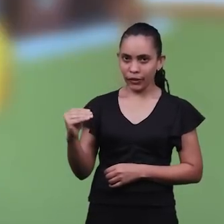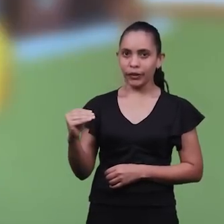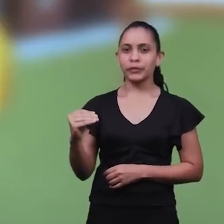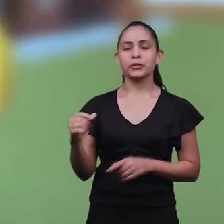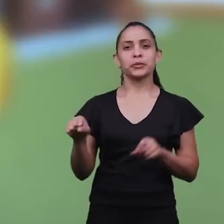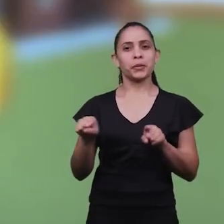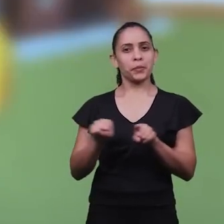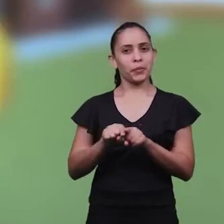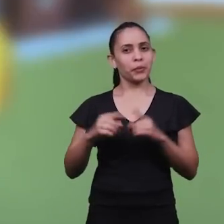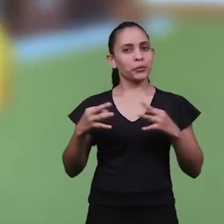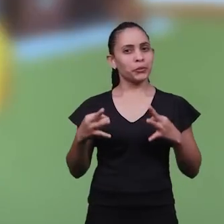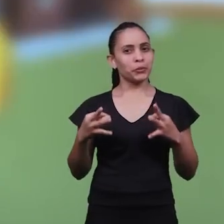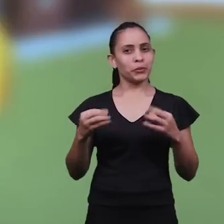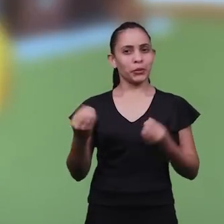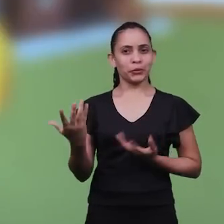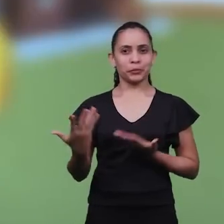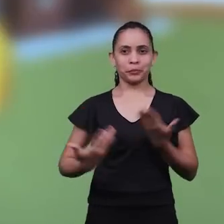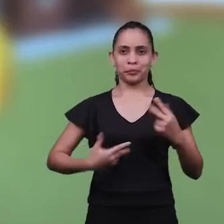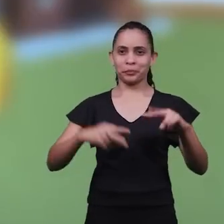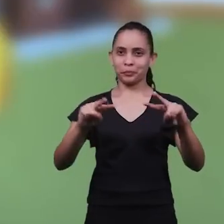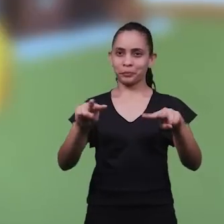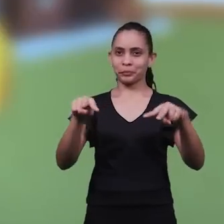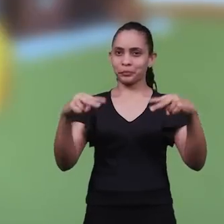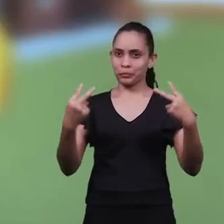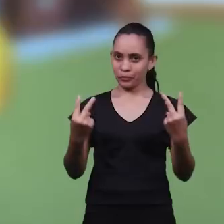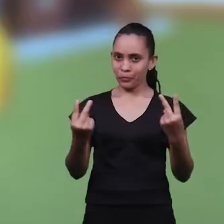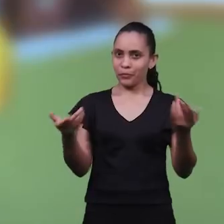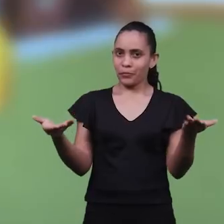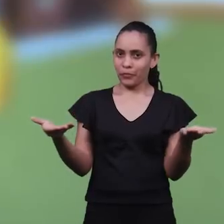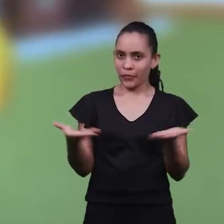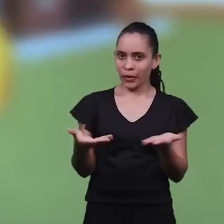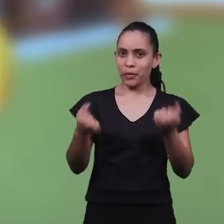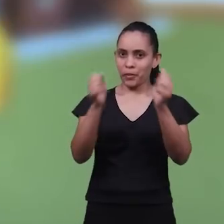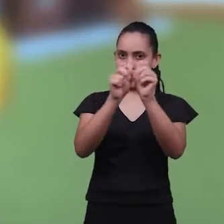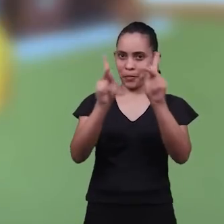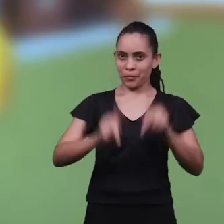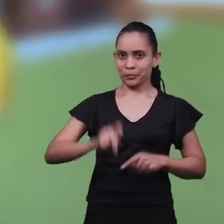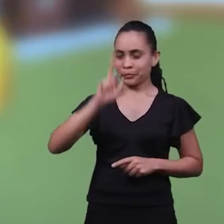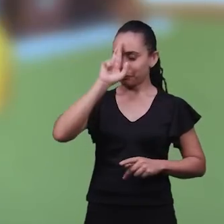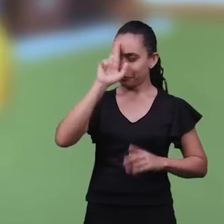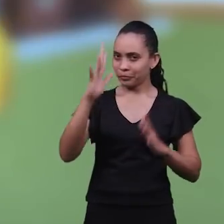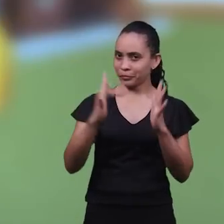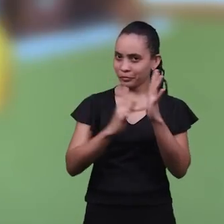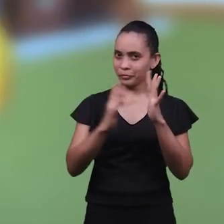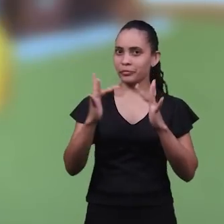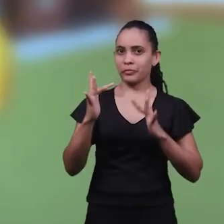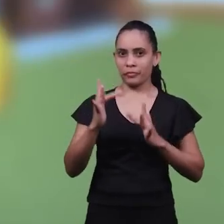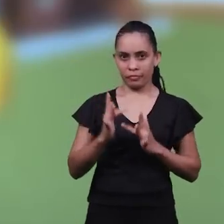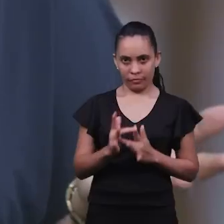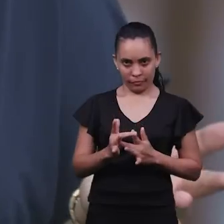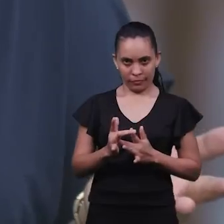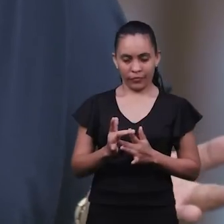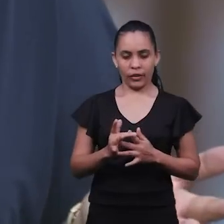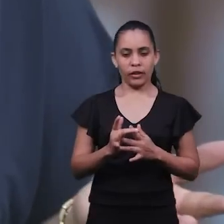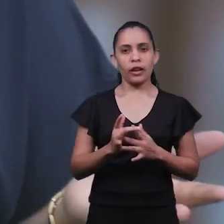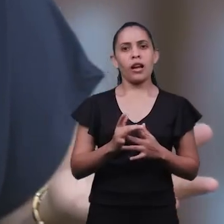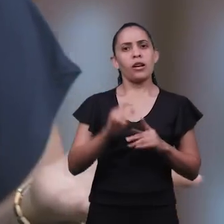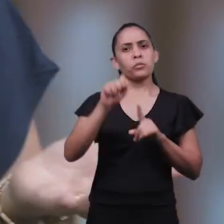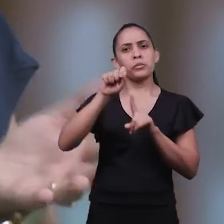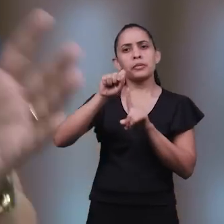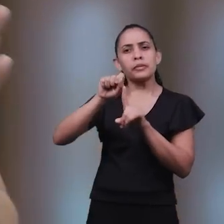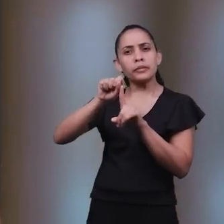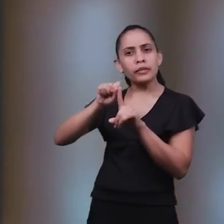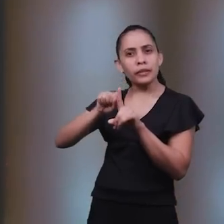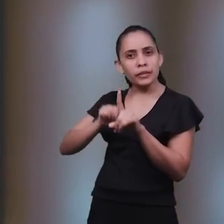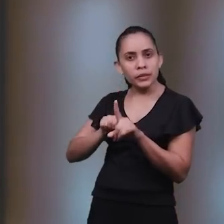nossos queridos irmãos que estão nos assistindo com a paz do Senhor Jesus. Ao longo deste